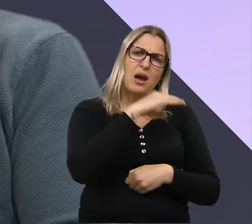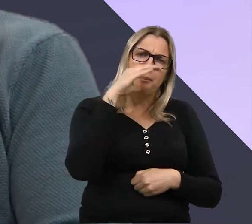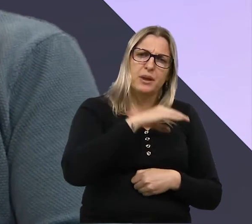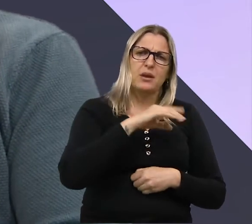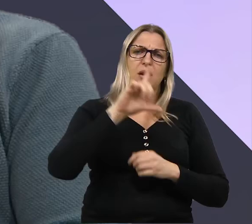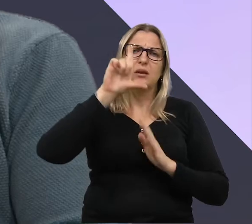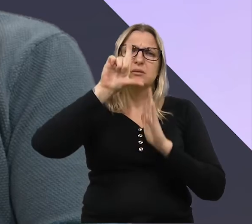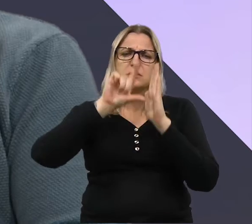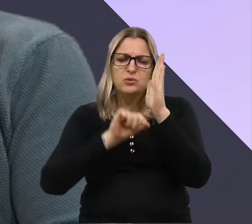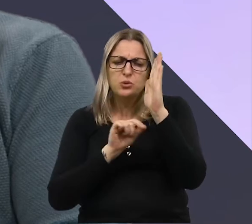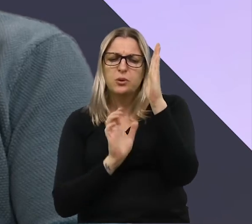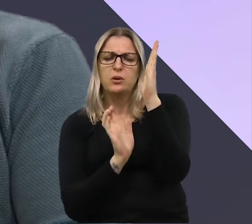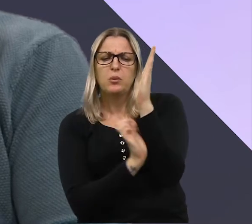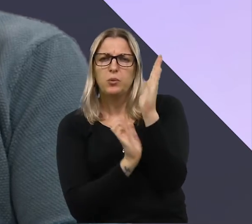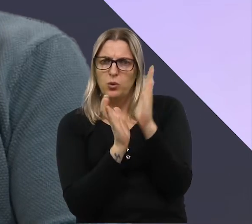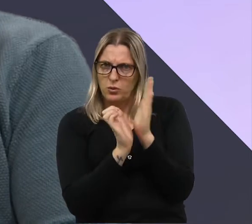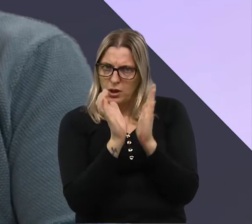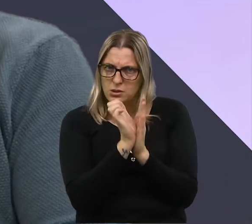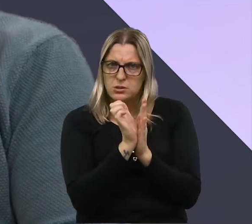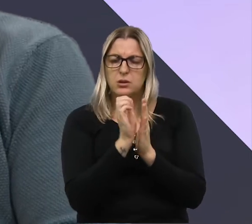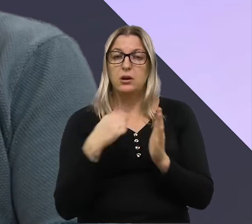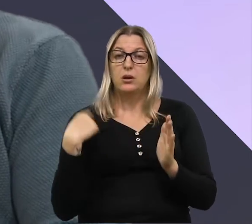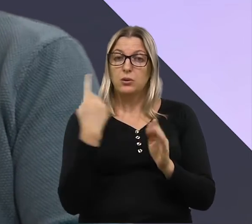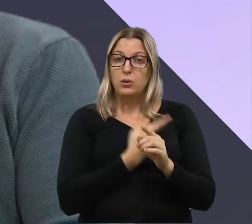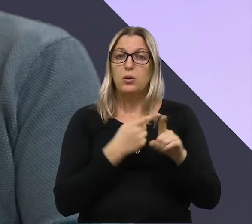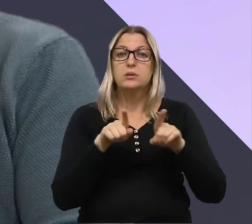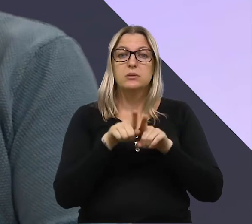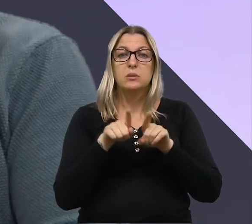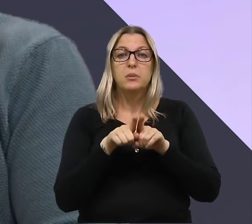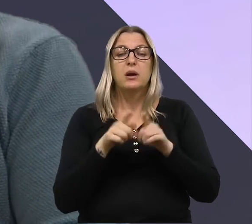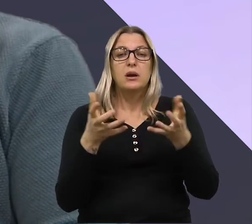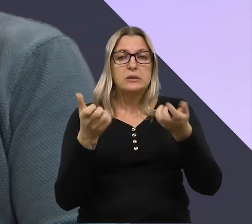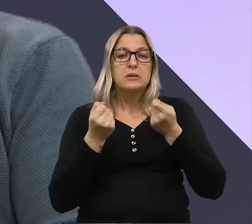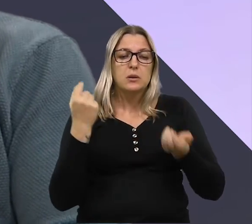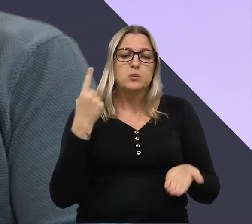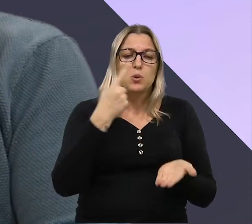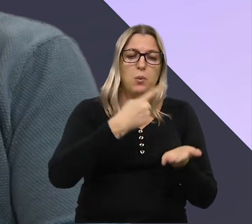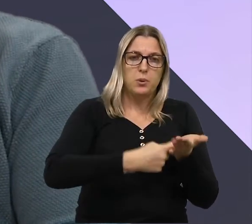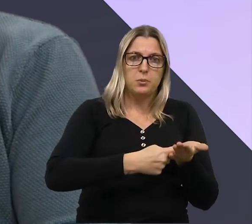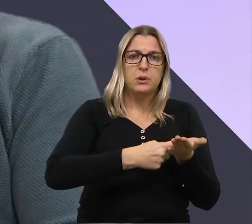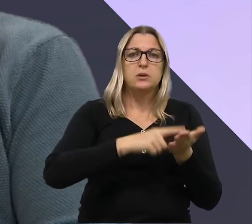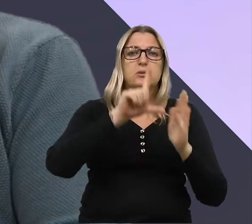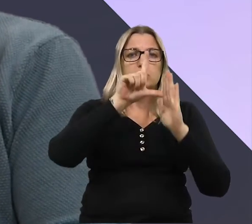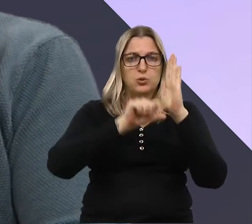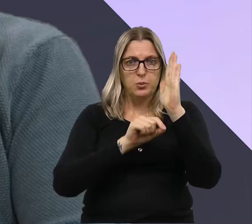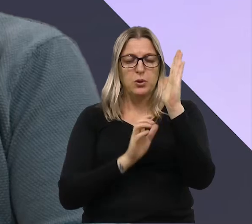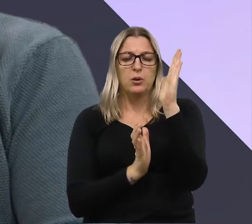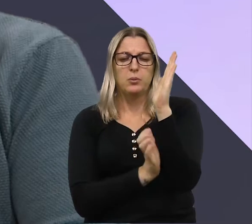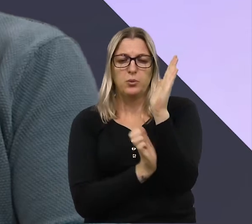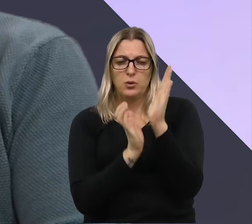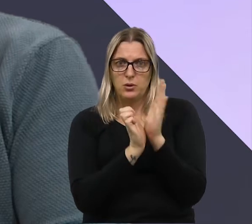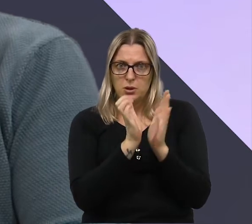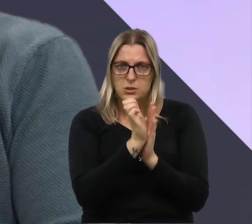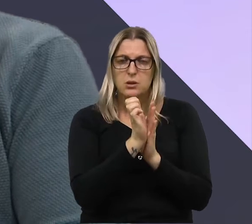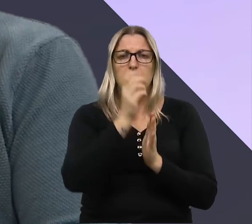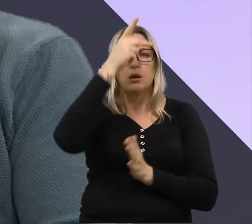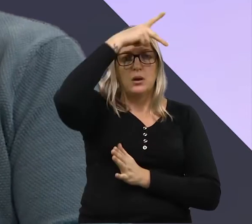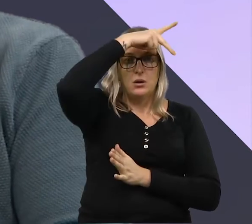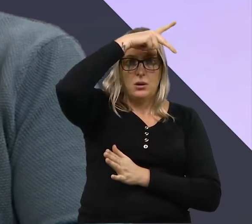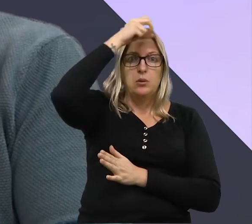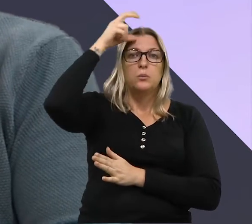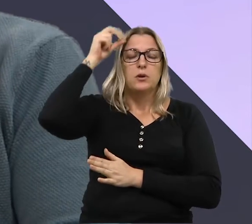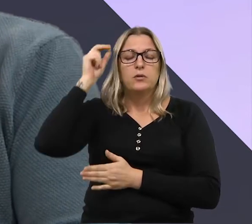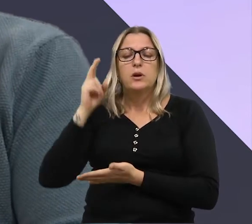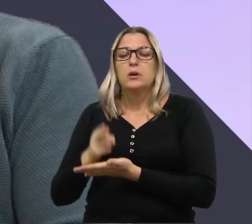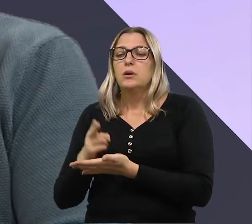e aproveitando para falar isso não é um compromisso também que nós Assumimos Como o governo né e o prefeito isso ele tem nos falar em todas as reuniões